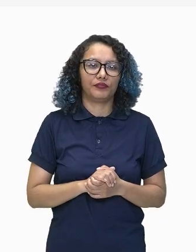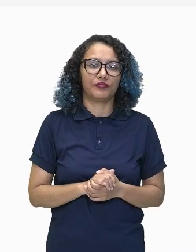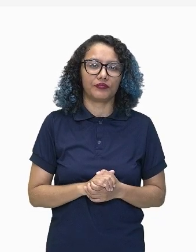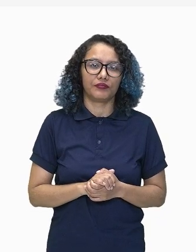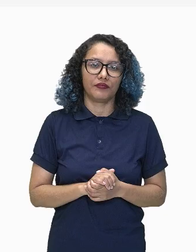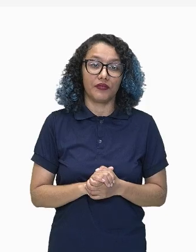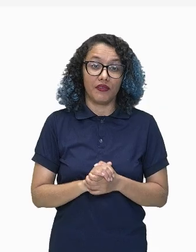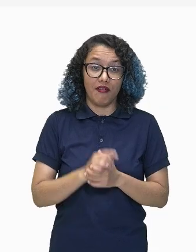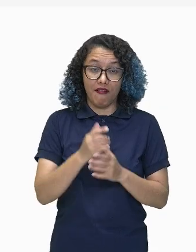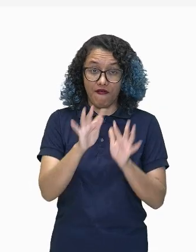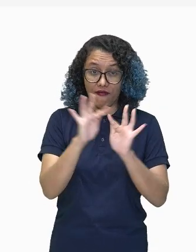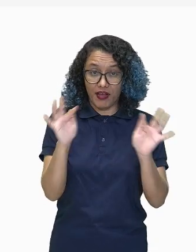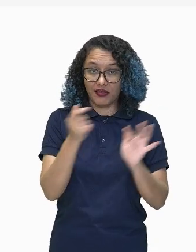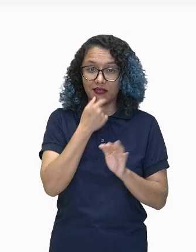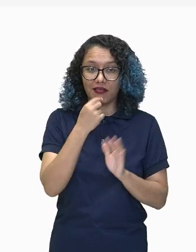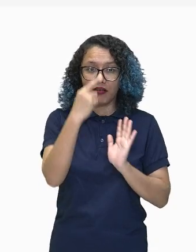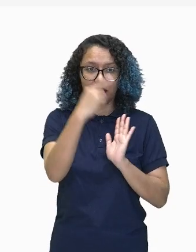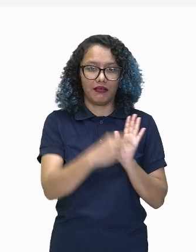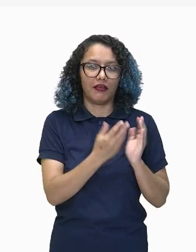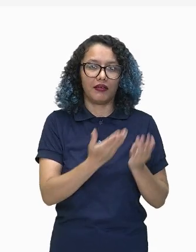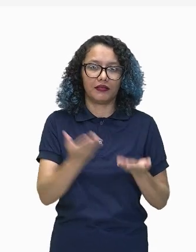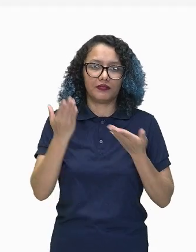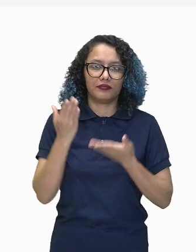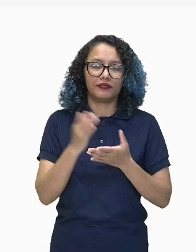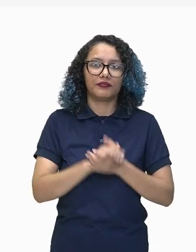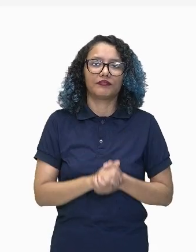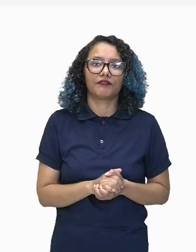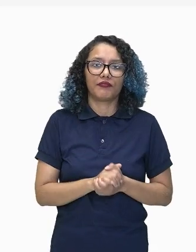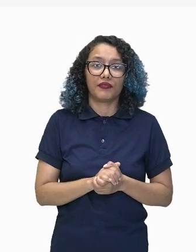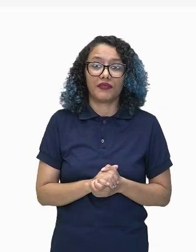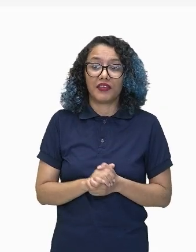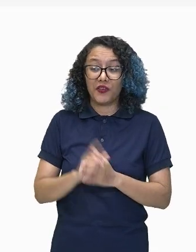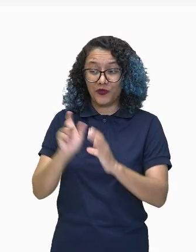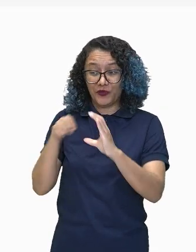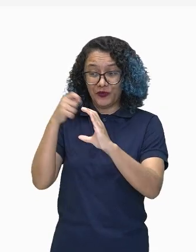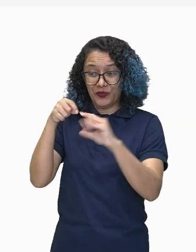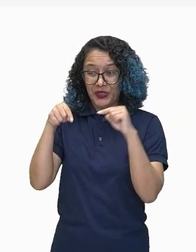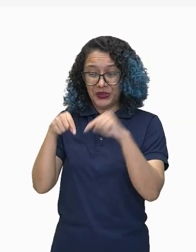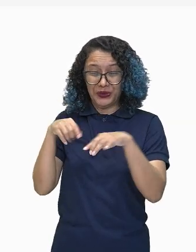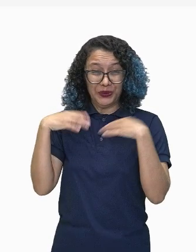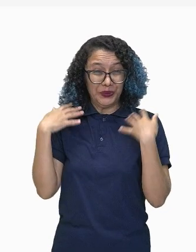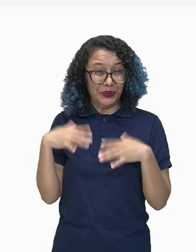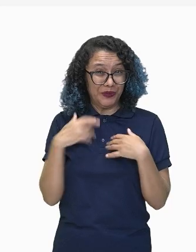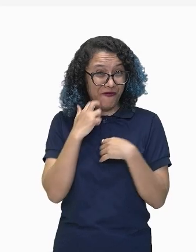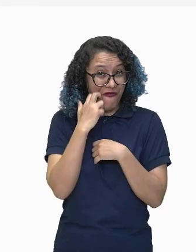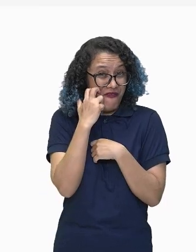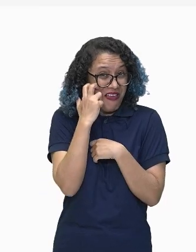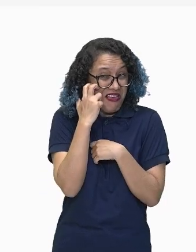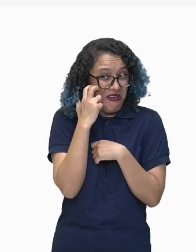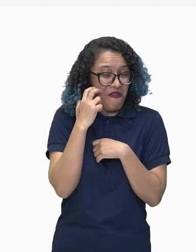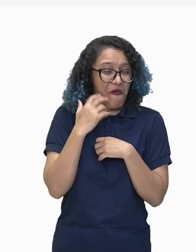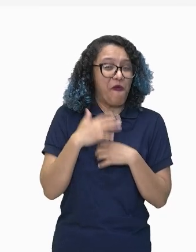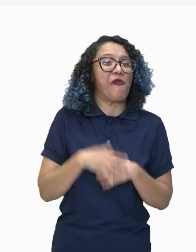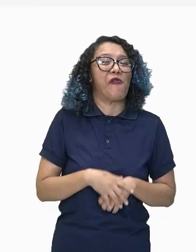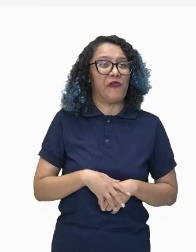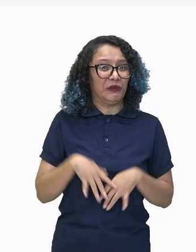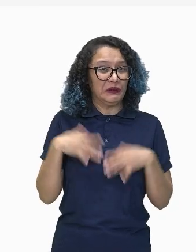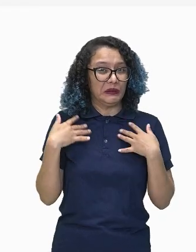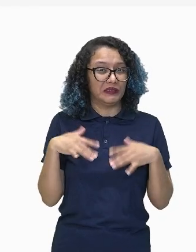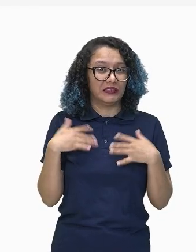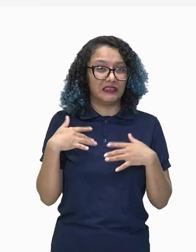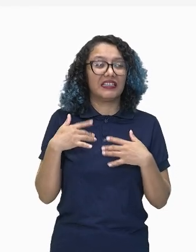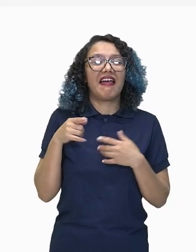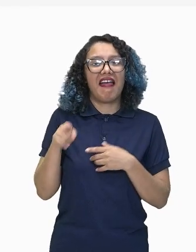That video was so cringe. Então, ó, aquele vídeo foi super vergonha alheia. Então, sabe aquele sentimento